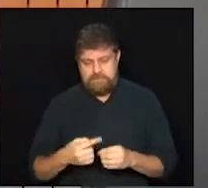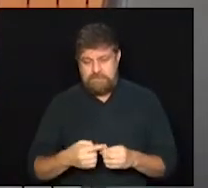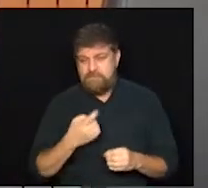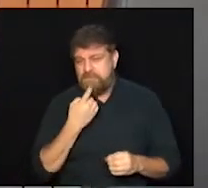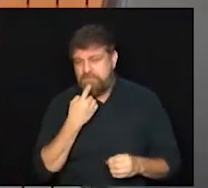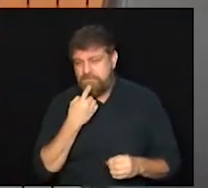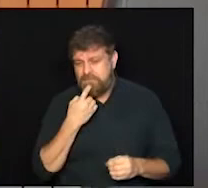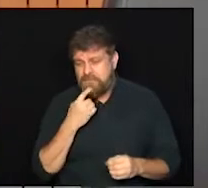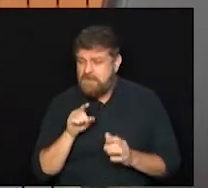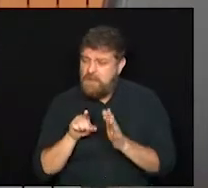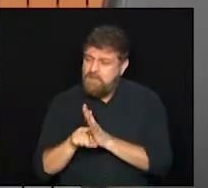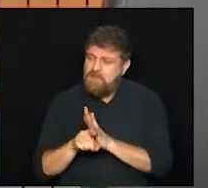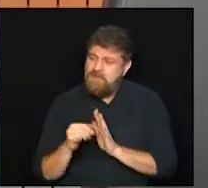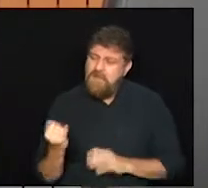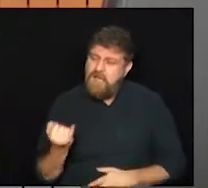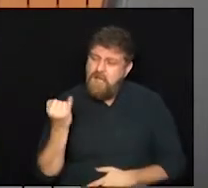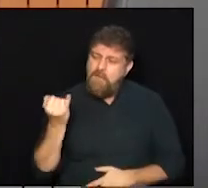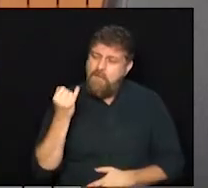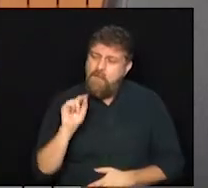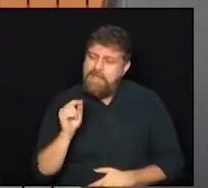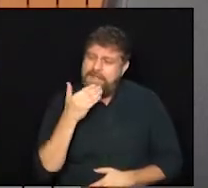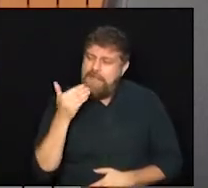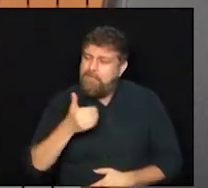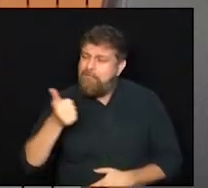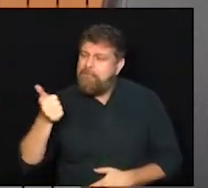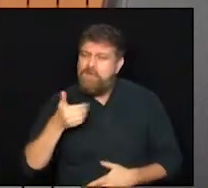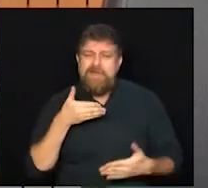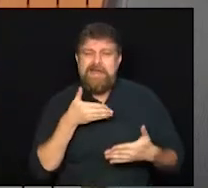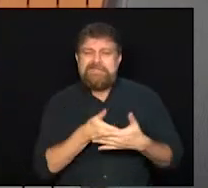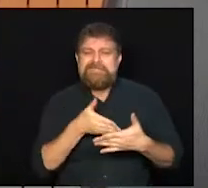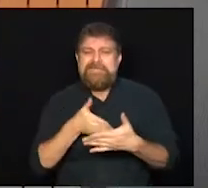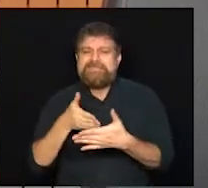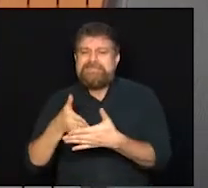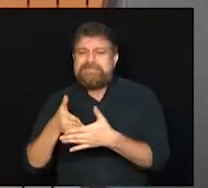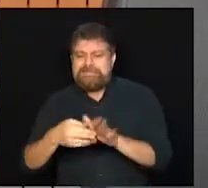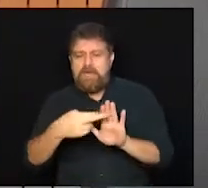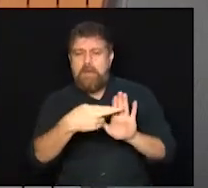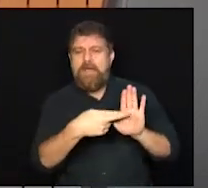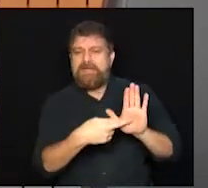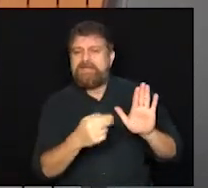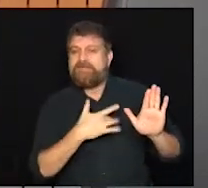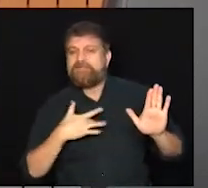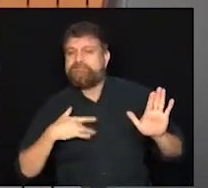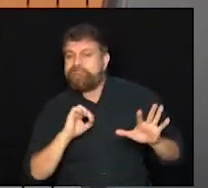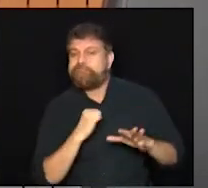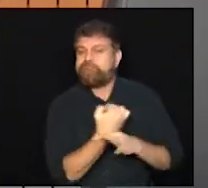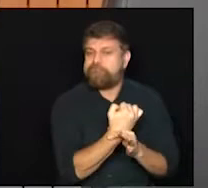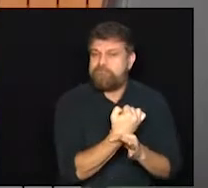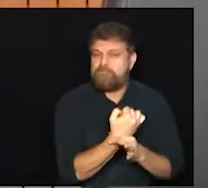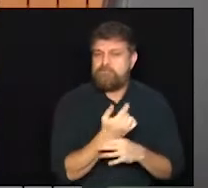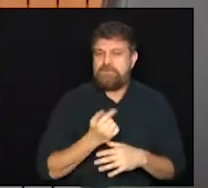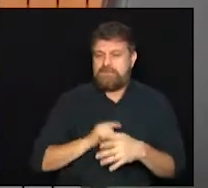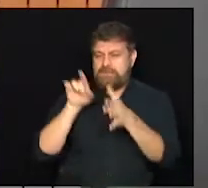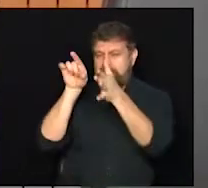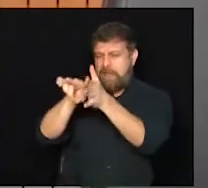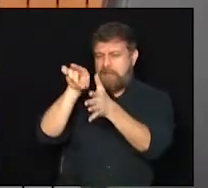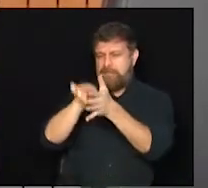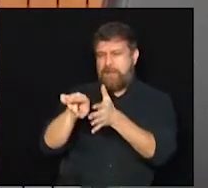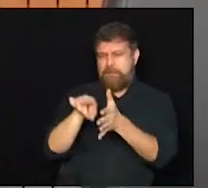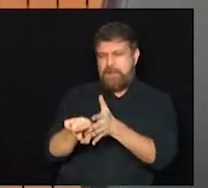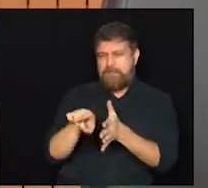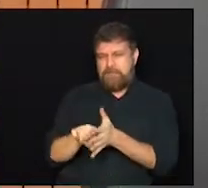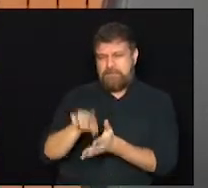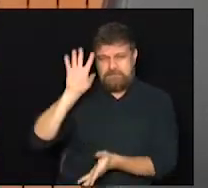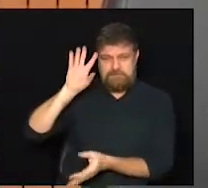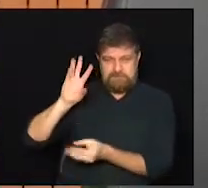são importantes, precisaria melhorar aqui, apertar ali, afrouxar lá. Enfim, são várias questões, mas